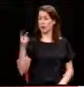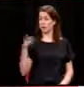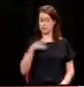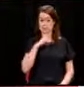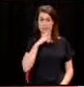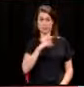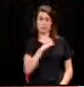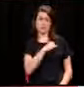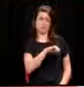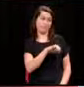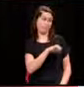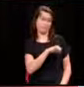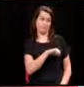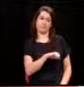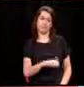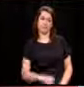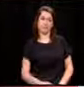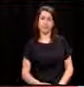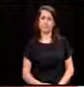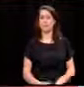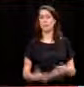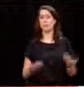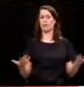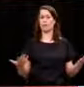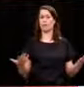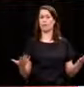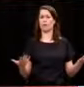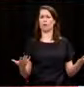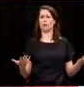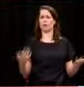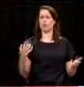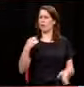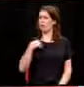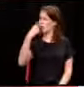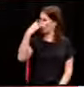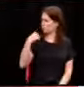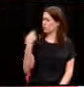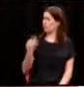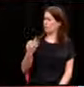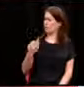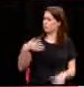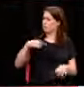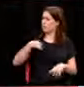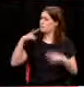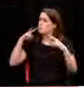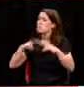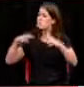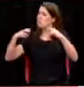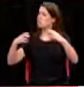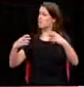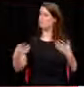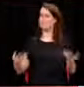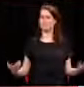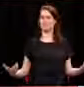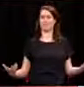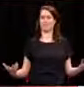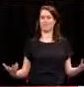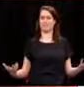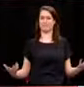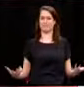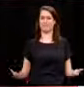não. E diz assim, é pá, afinal eu é que sou cego e eu é que encontrei a coisa. É pá, mas de